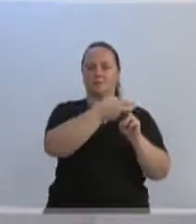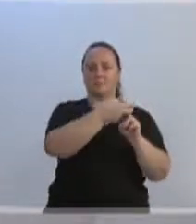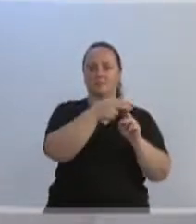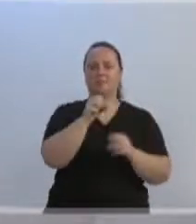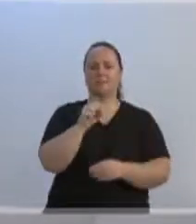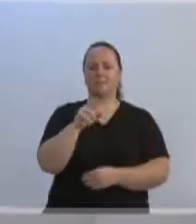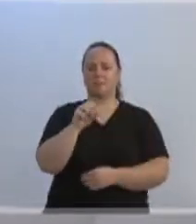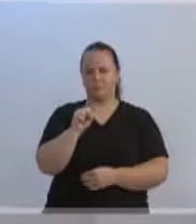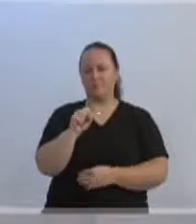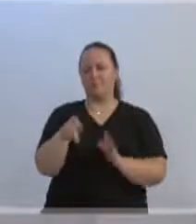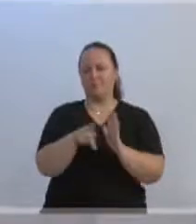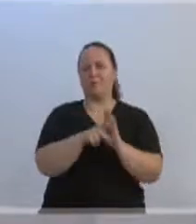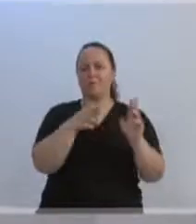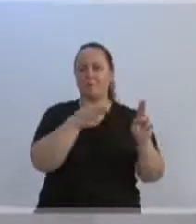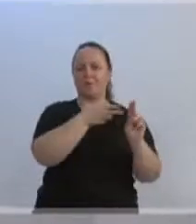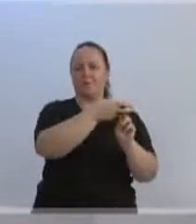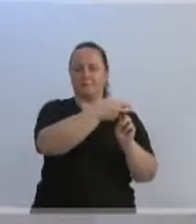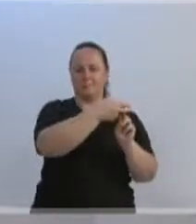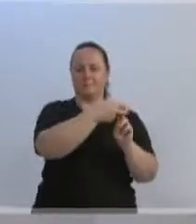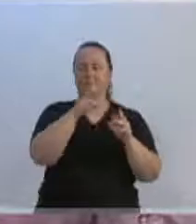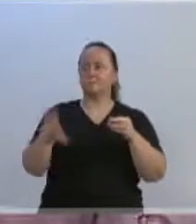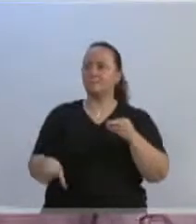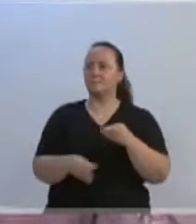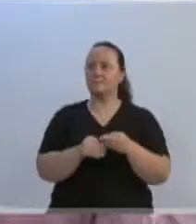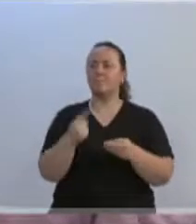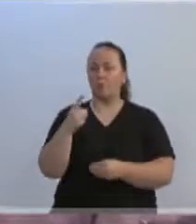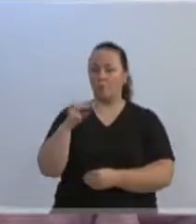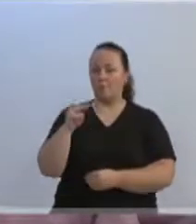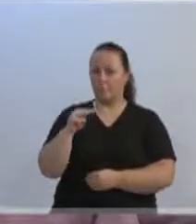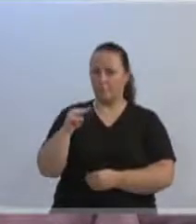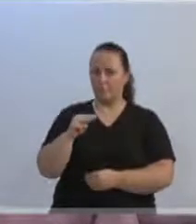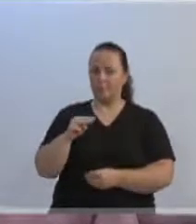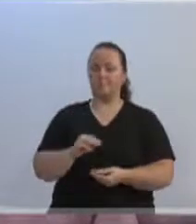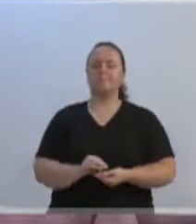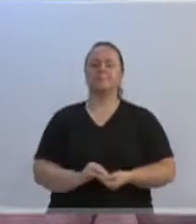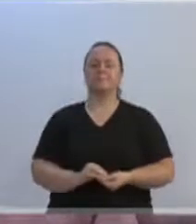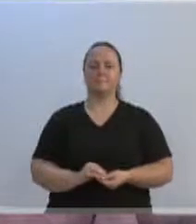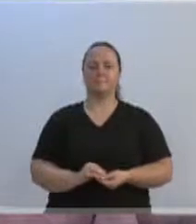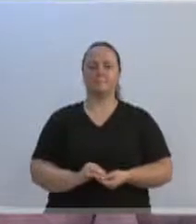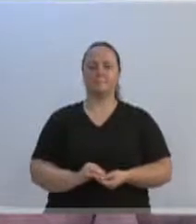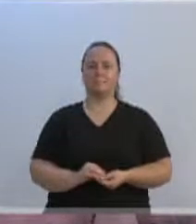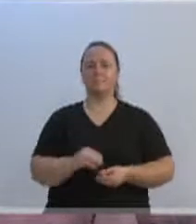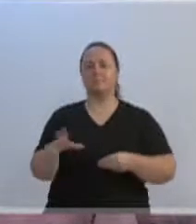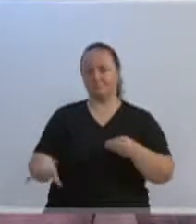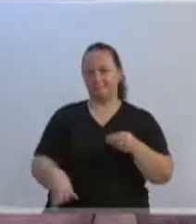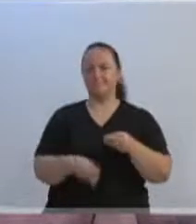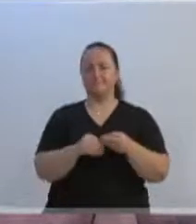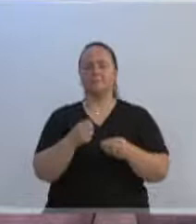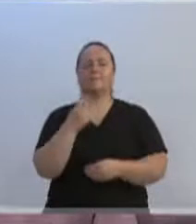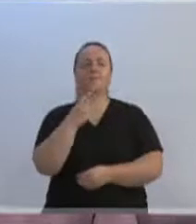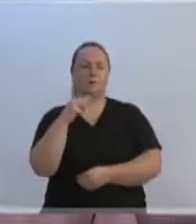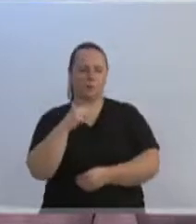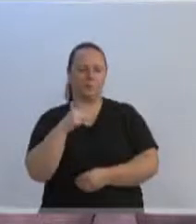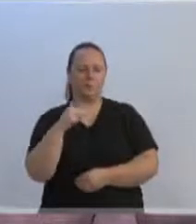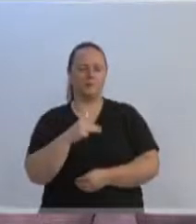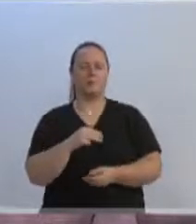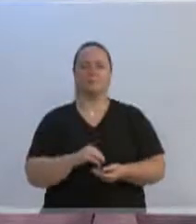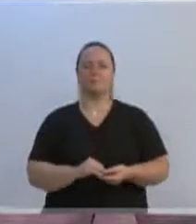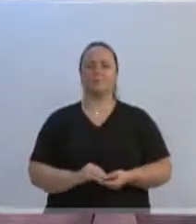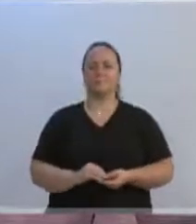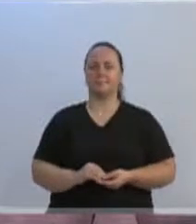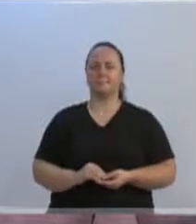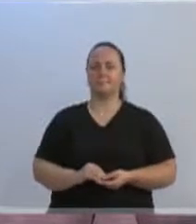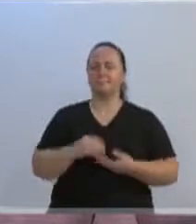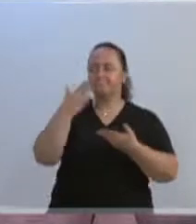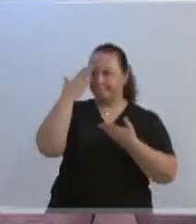aquele momento não consegue mais um minuto o presidente para conclusão em função dos apartes mais dois minutos para vocês concluiu